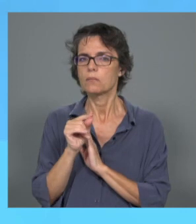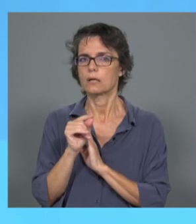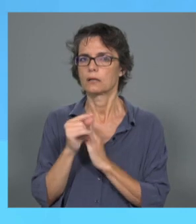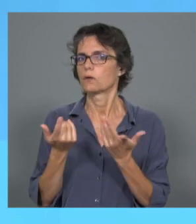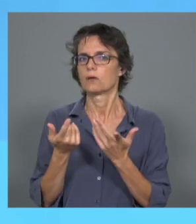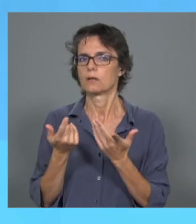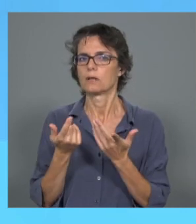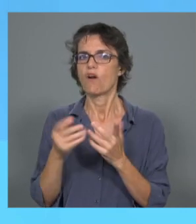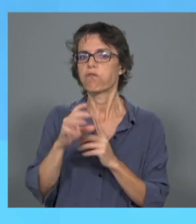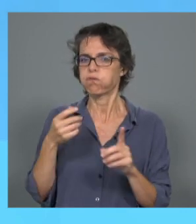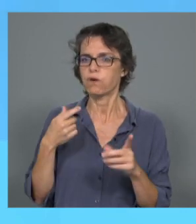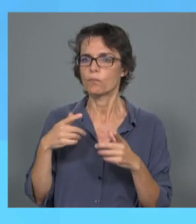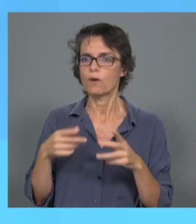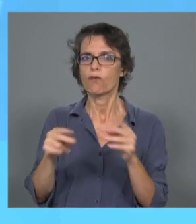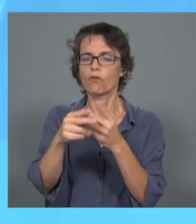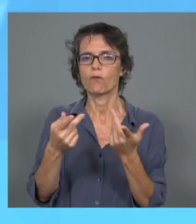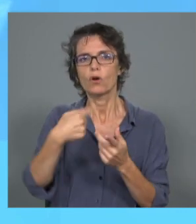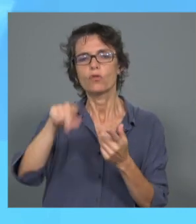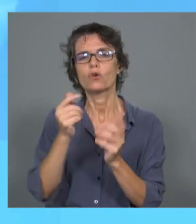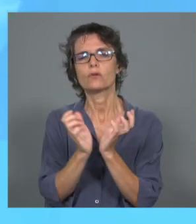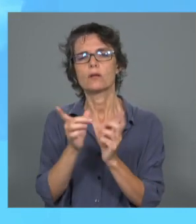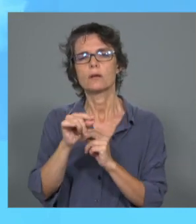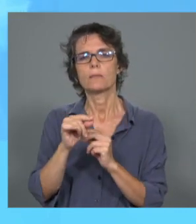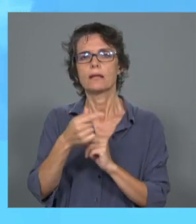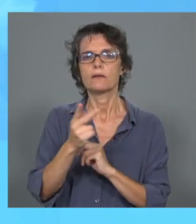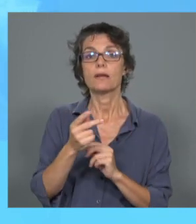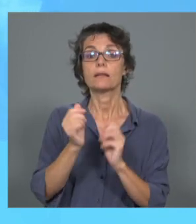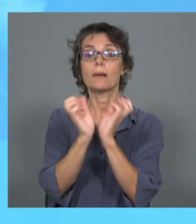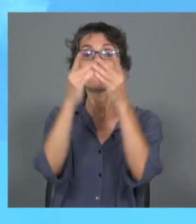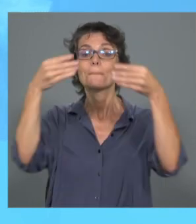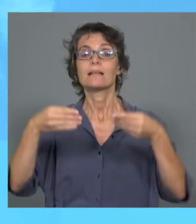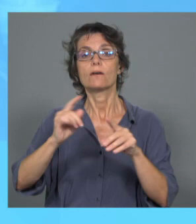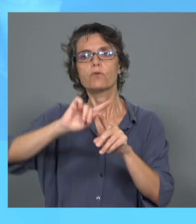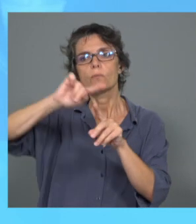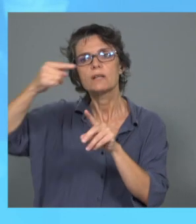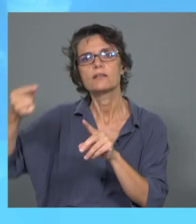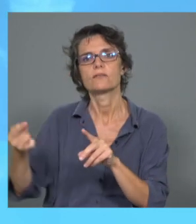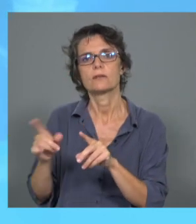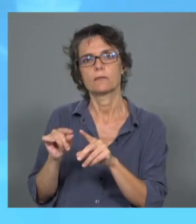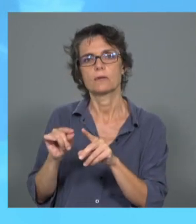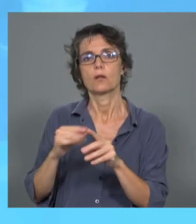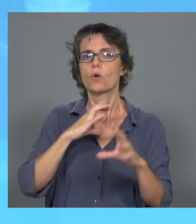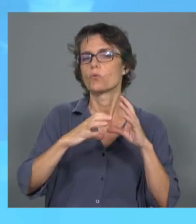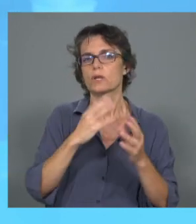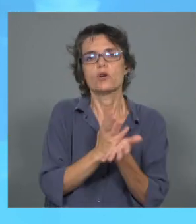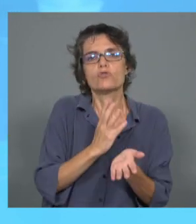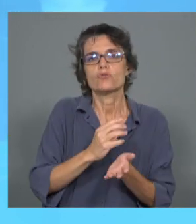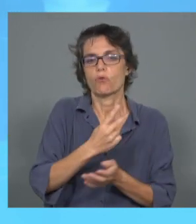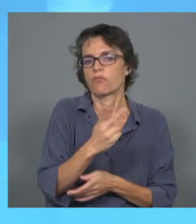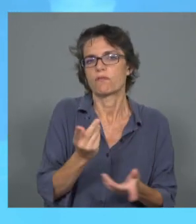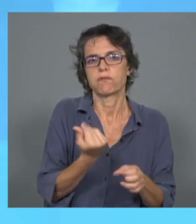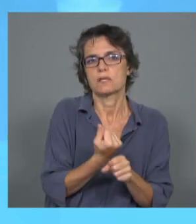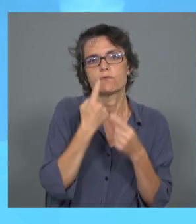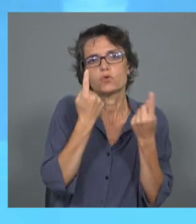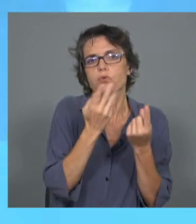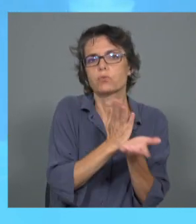aqui neste programa também de estar presente nas outras plataformas. A comunicação não se pode fazer apenas através de um programa no Serviço Público de Televisão.